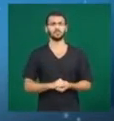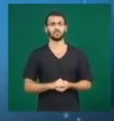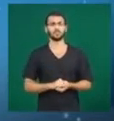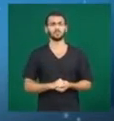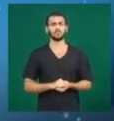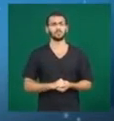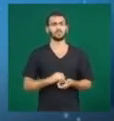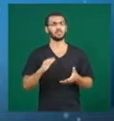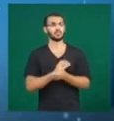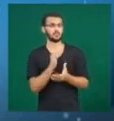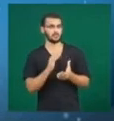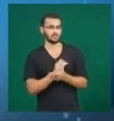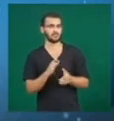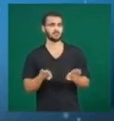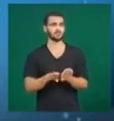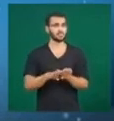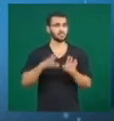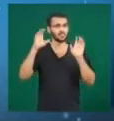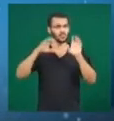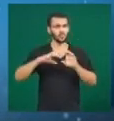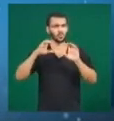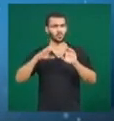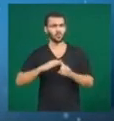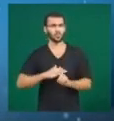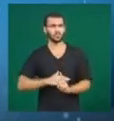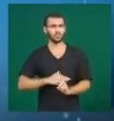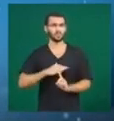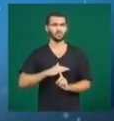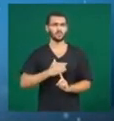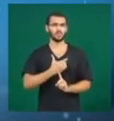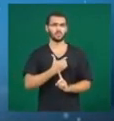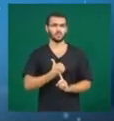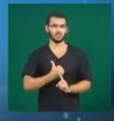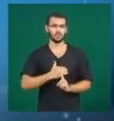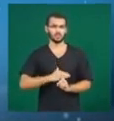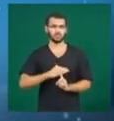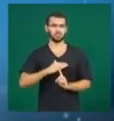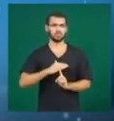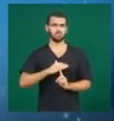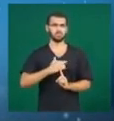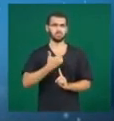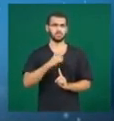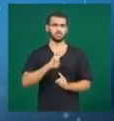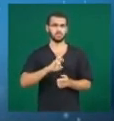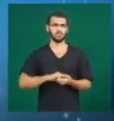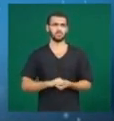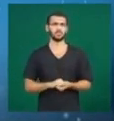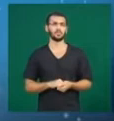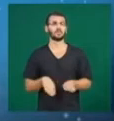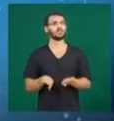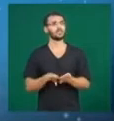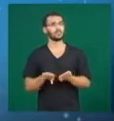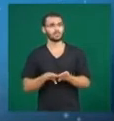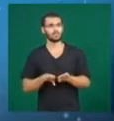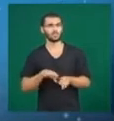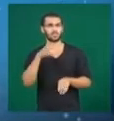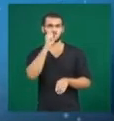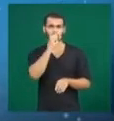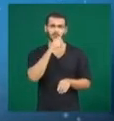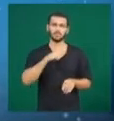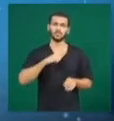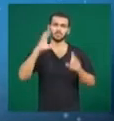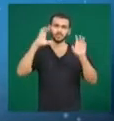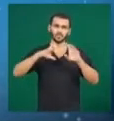Araxá, também deve chover ao longo do dia. Mínima prevista de 17 graus e máxima de 25. O sábado também vai ser com chuva